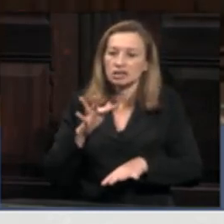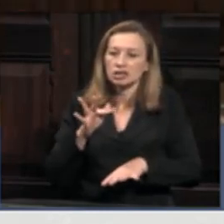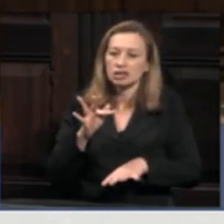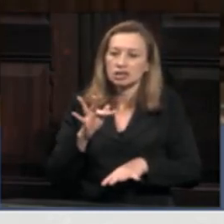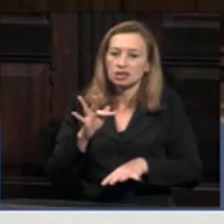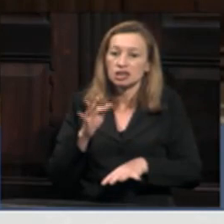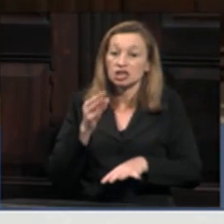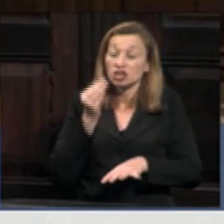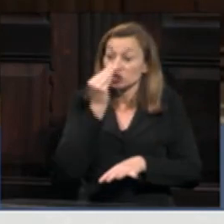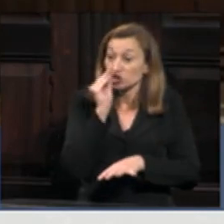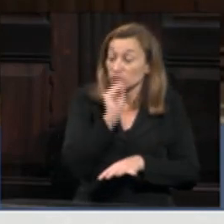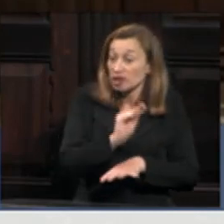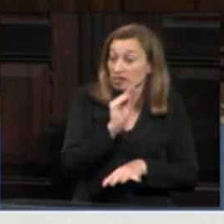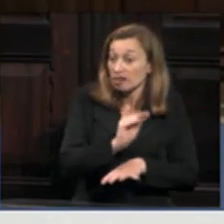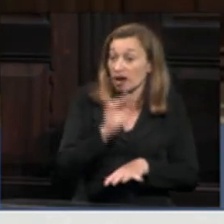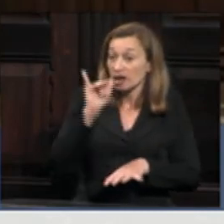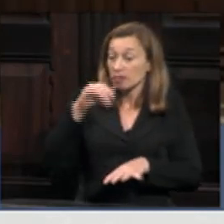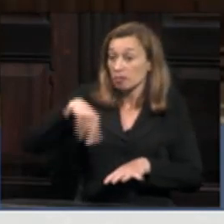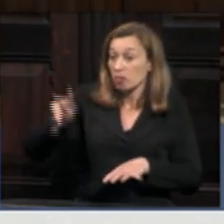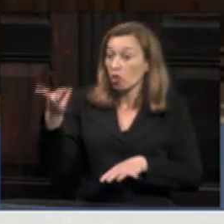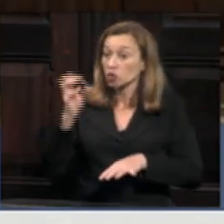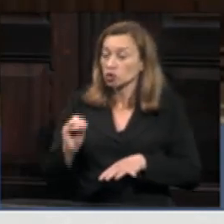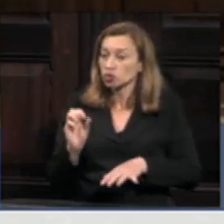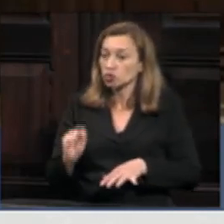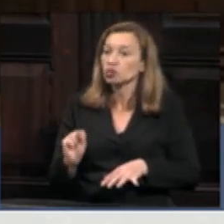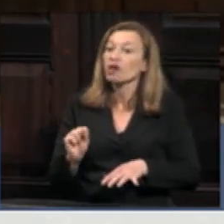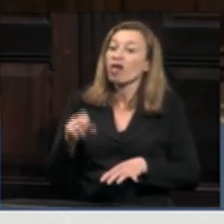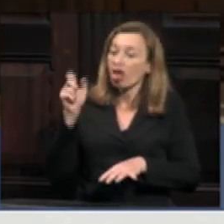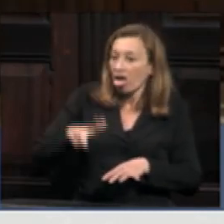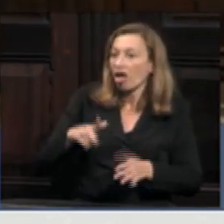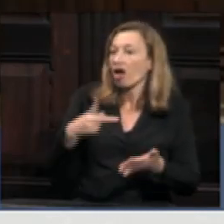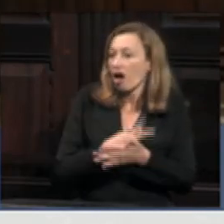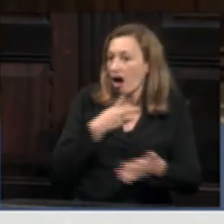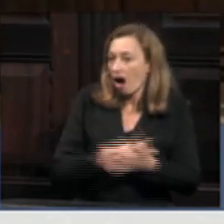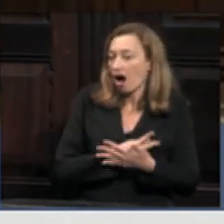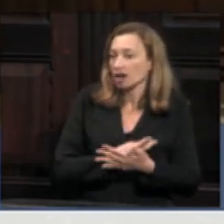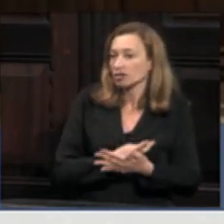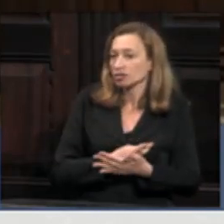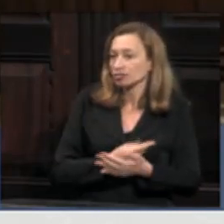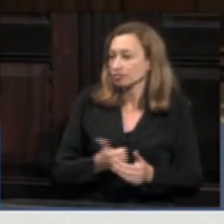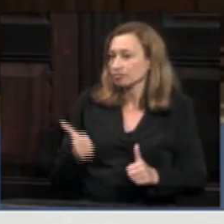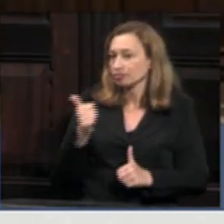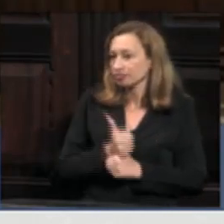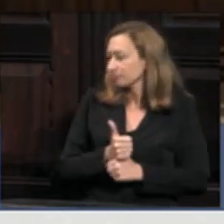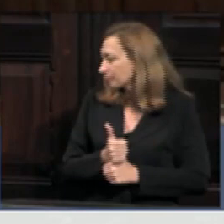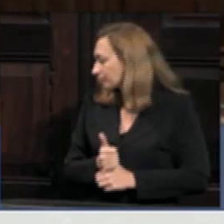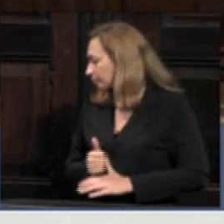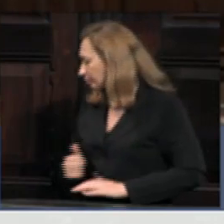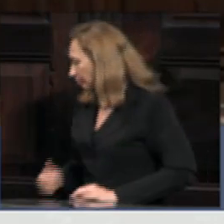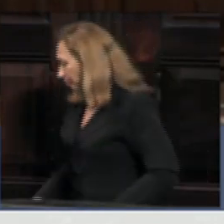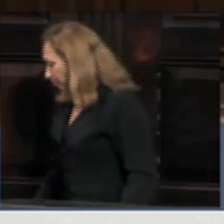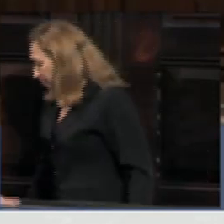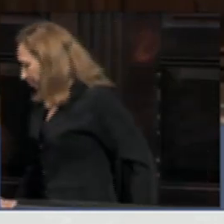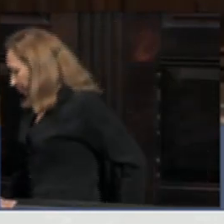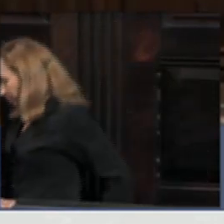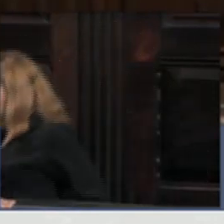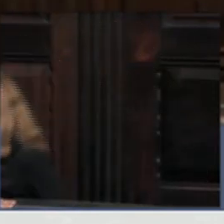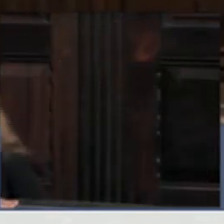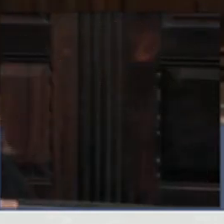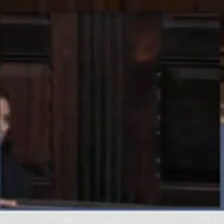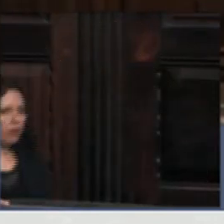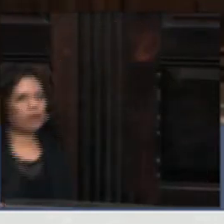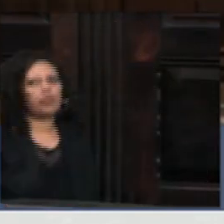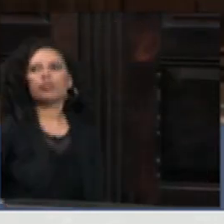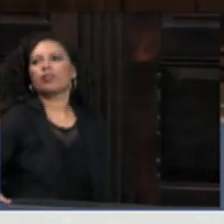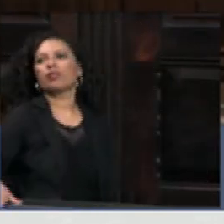benefício você dá para uns, mais você aumenta a carga tributária de outros. E com isso,